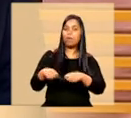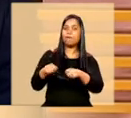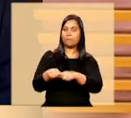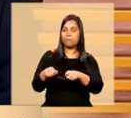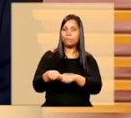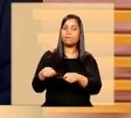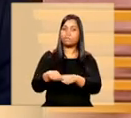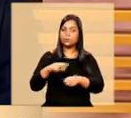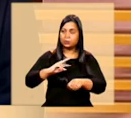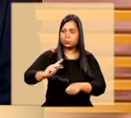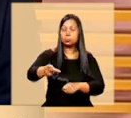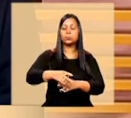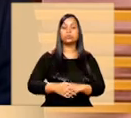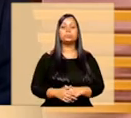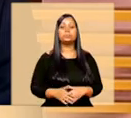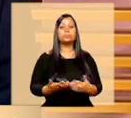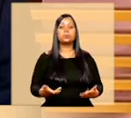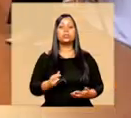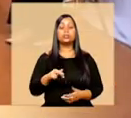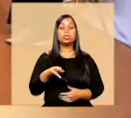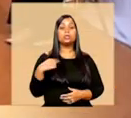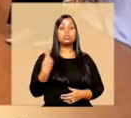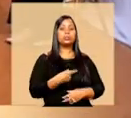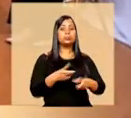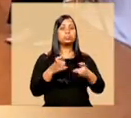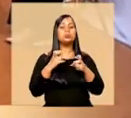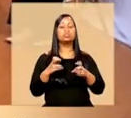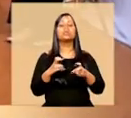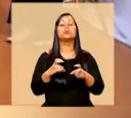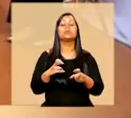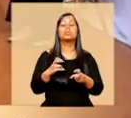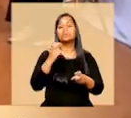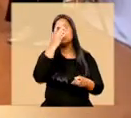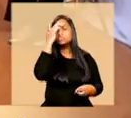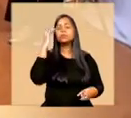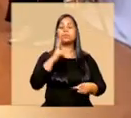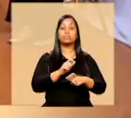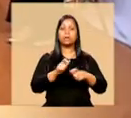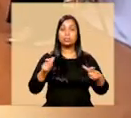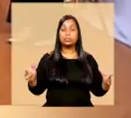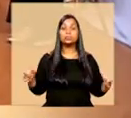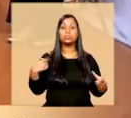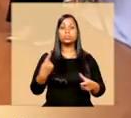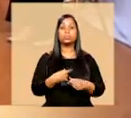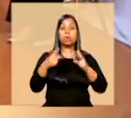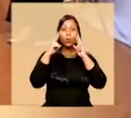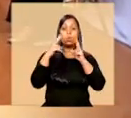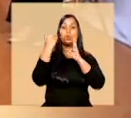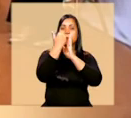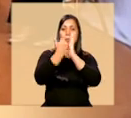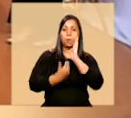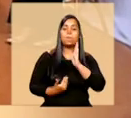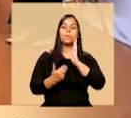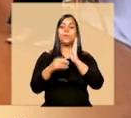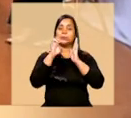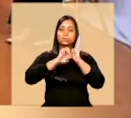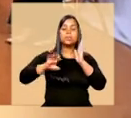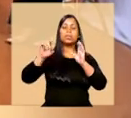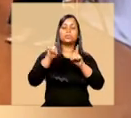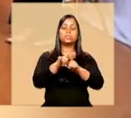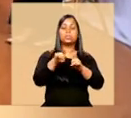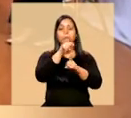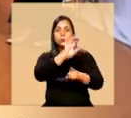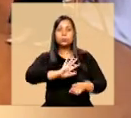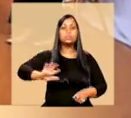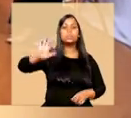pode fazer esse tipo de transplante. Regiane, a gente vê que o número de transplantes vem crescendo quando a gente olha os dados do estado e até mesmo